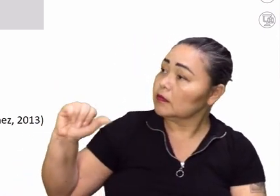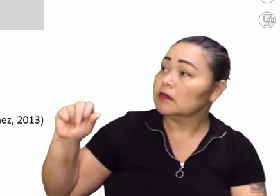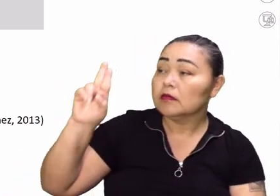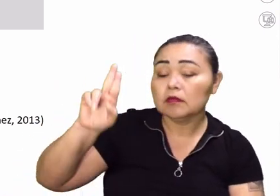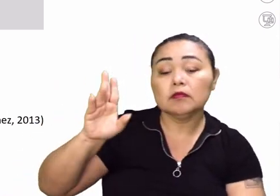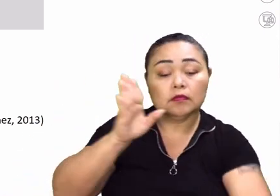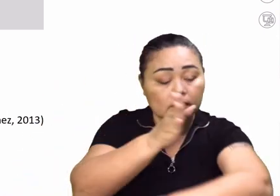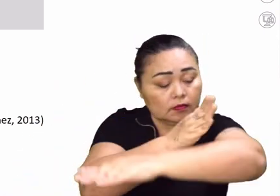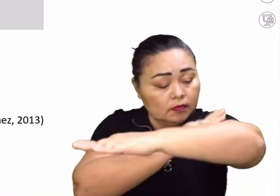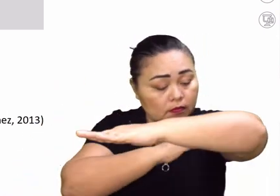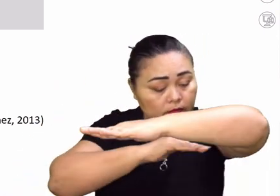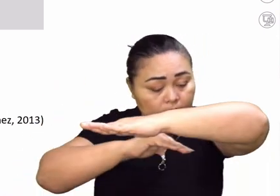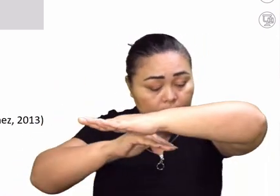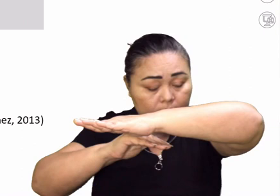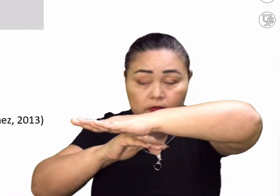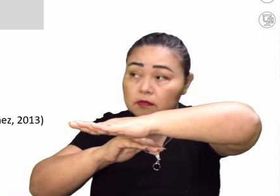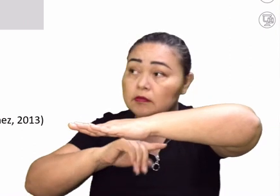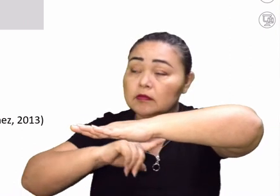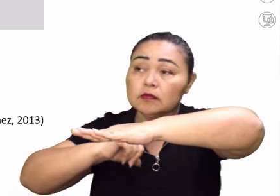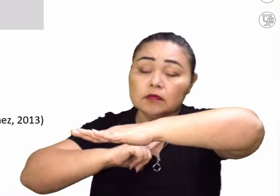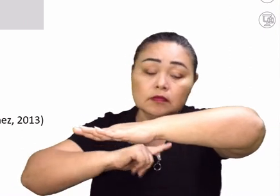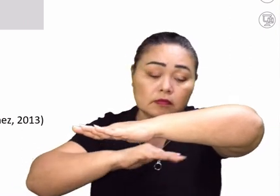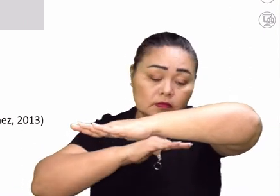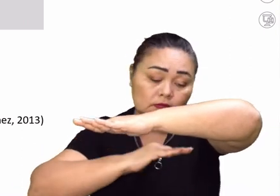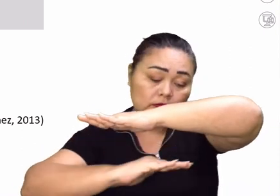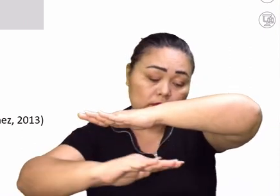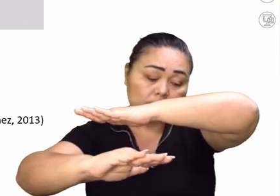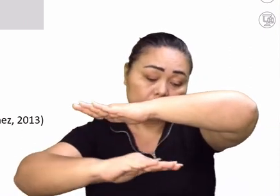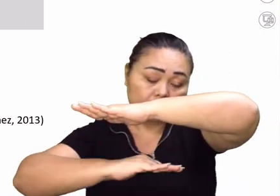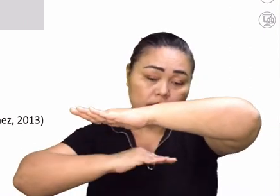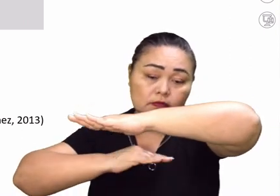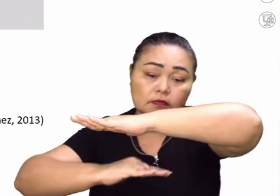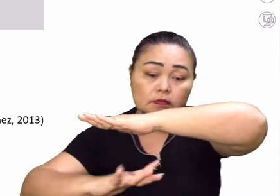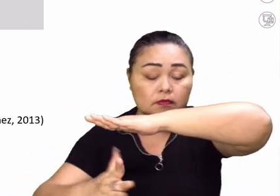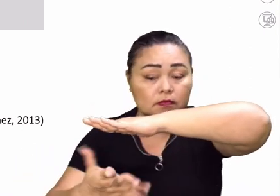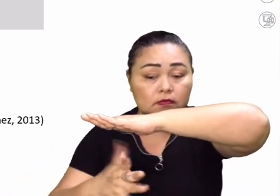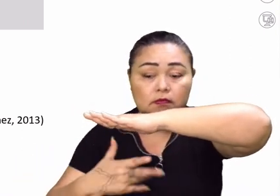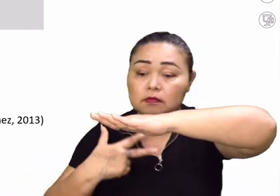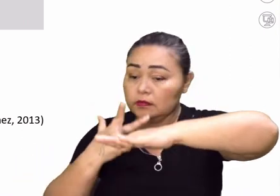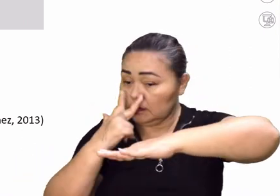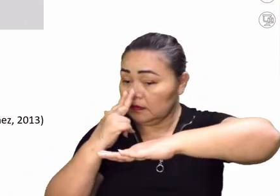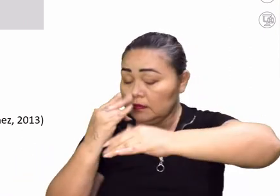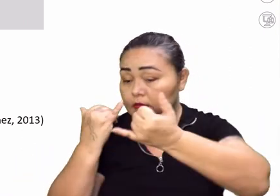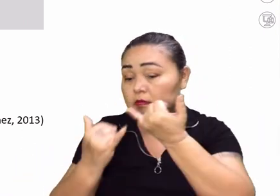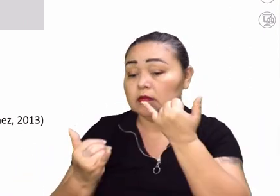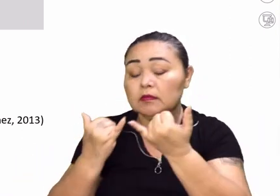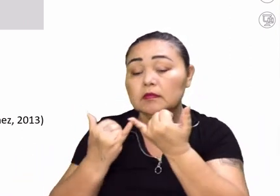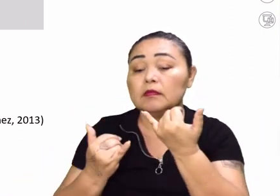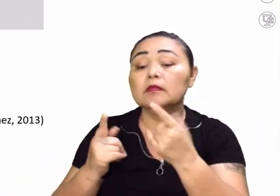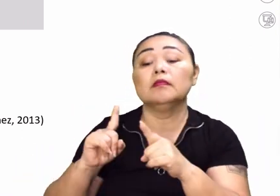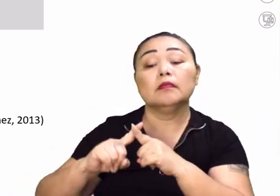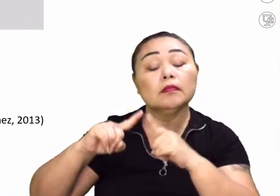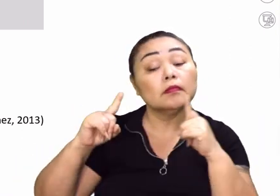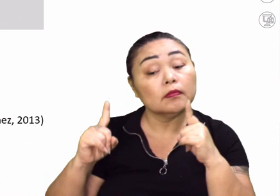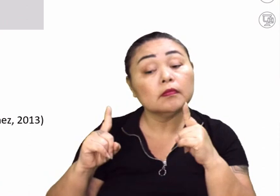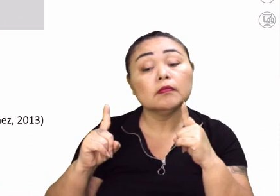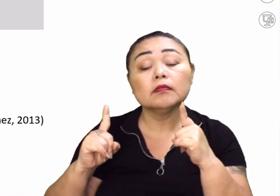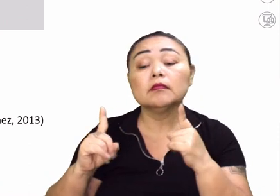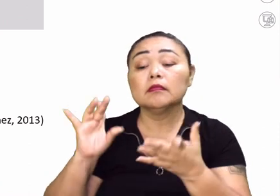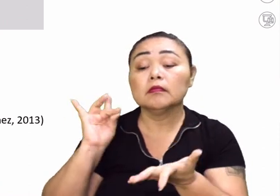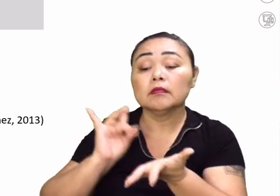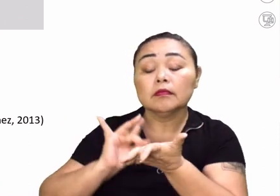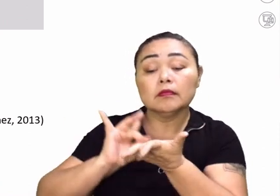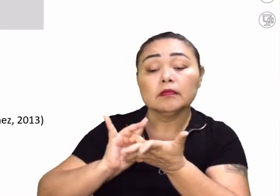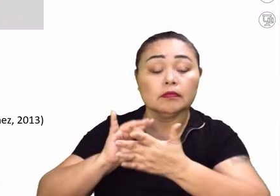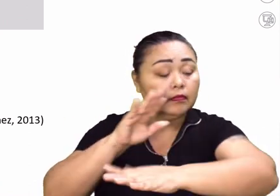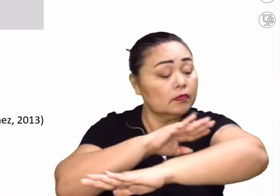que o nome é bacia porque ele é embora não talvez não tem essa formação parecida com essa aqui uma bacia Mas é uma realidade